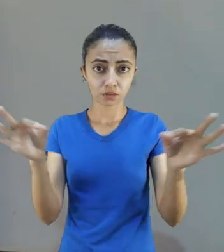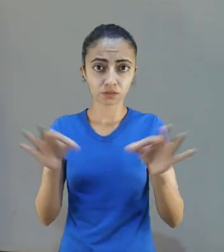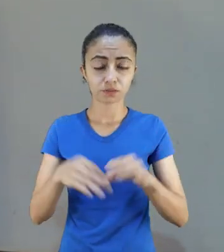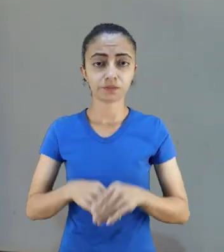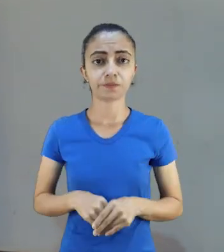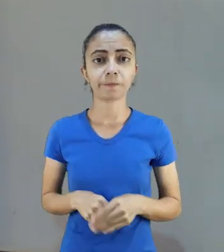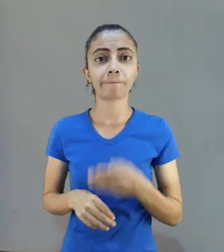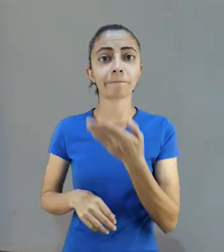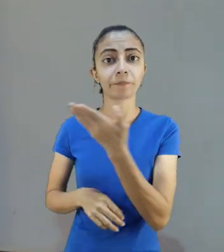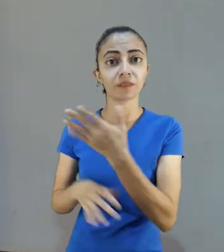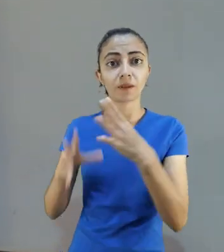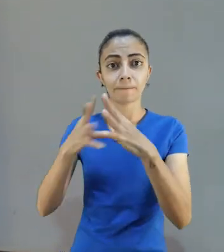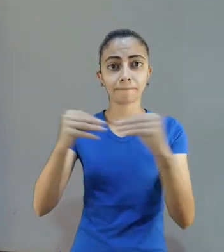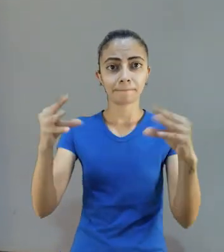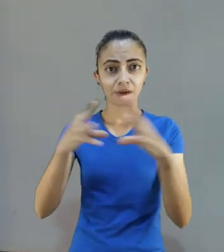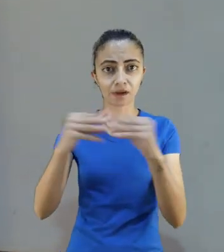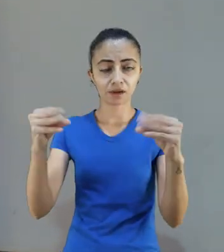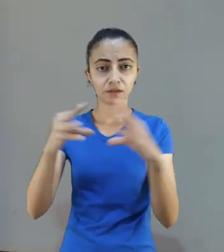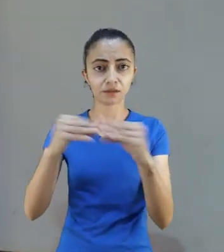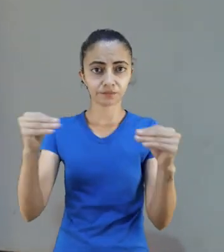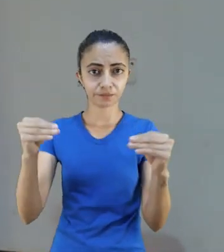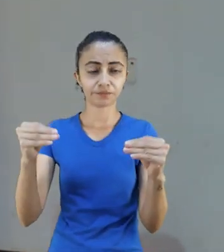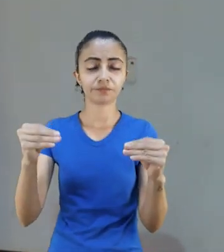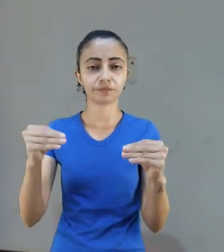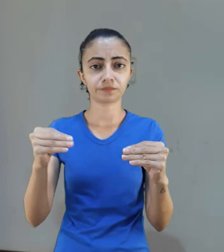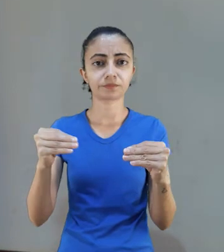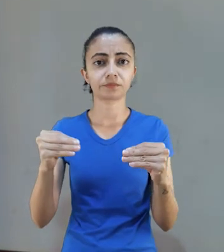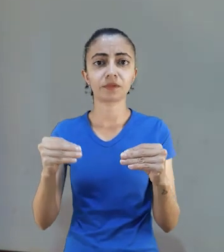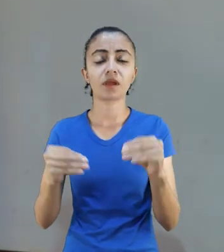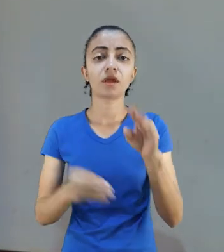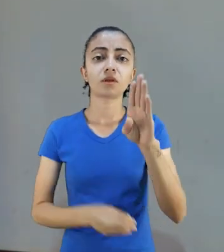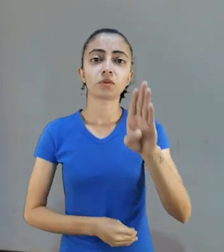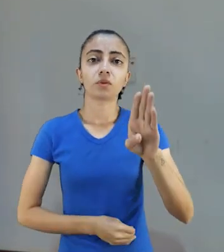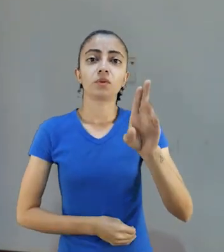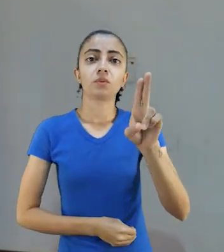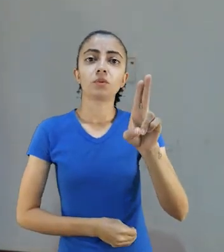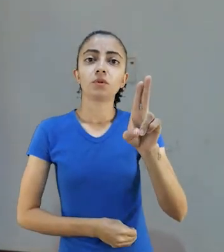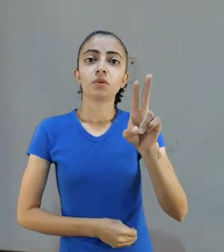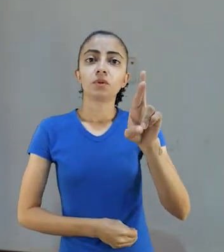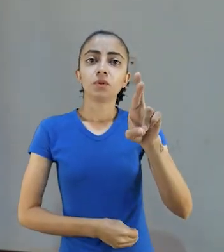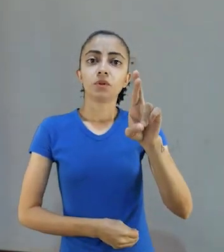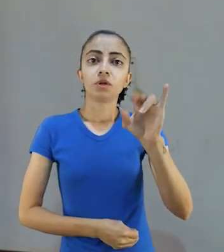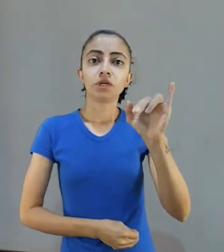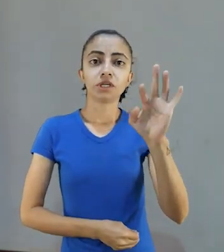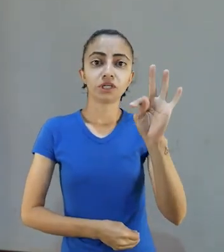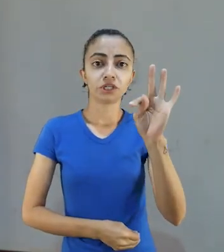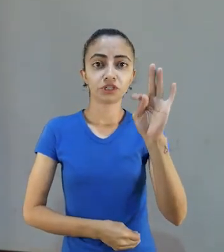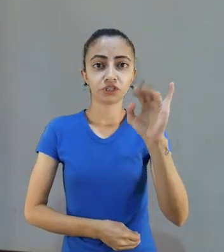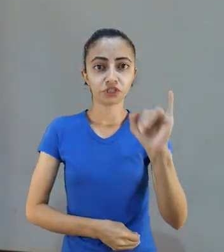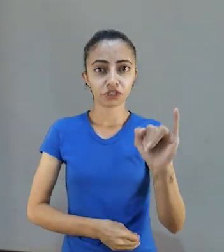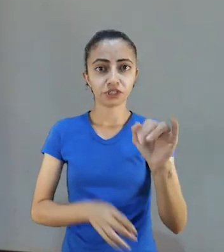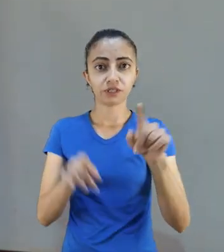Isso aqui é a palha da costa, que é tirada do buriti, a seda.